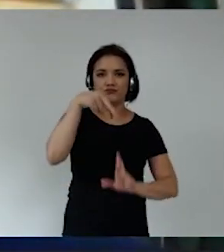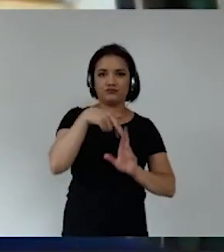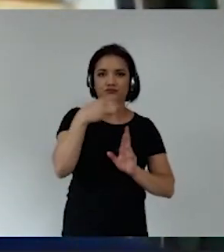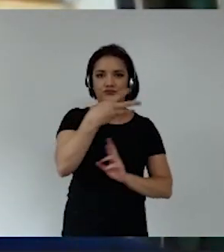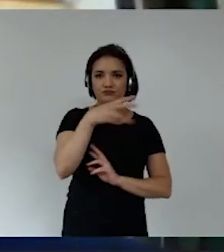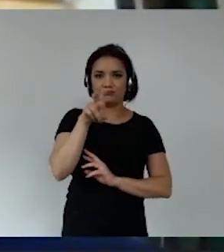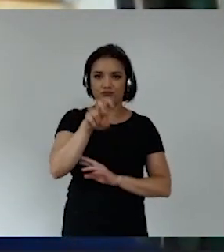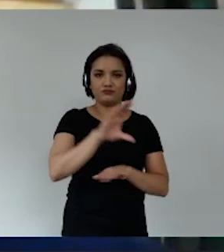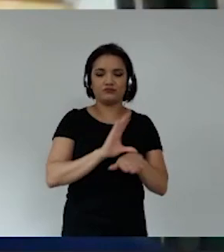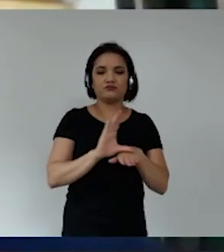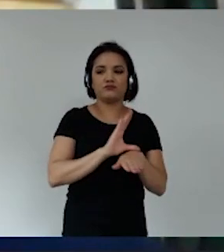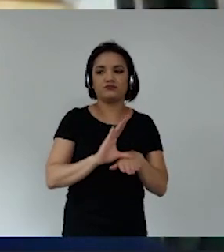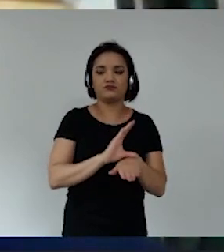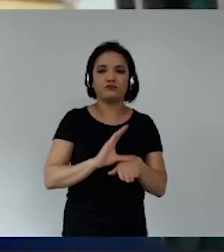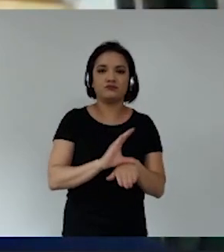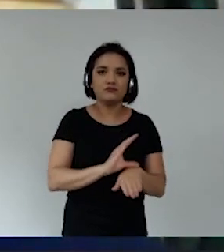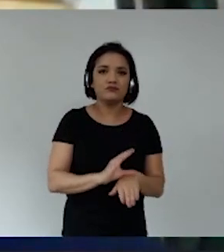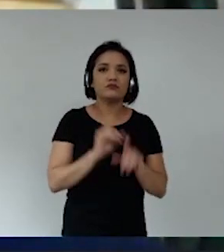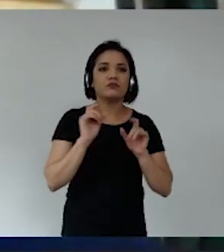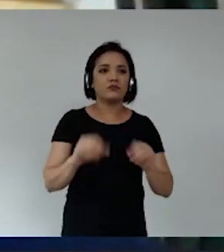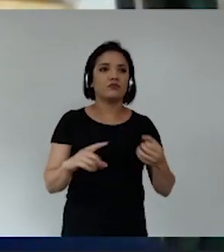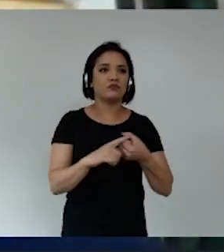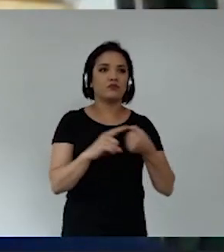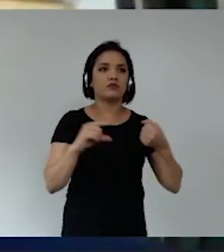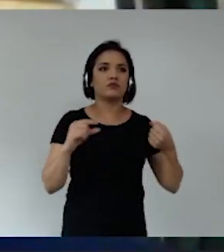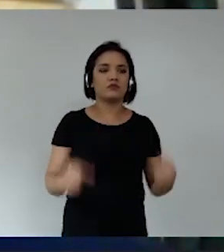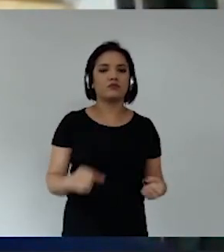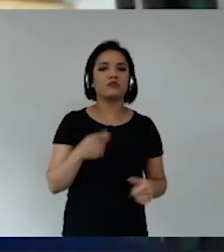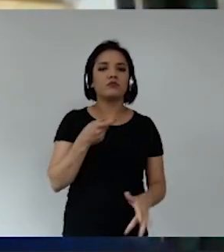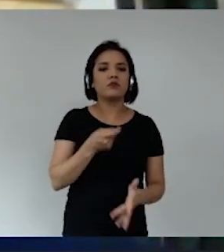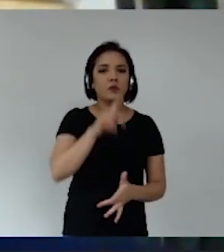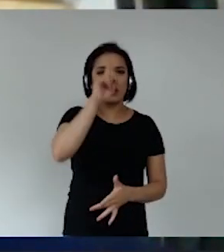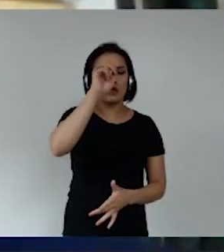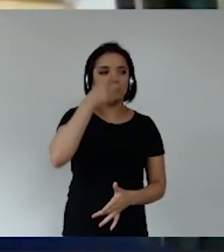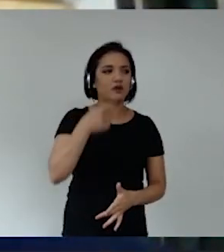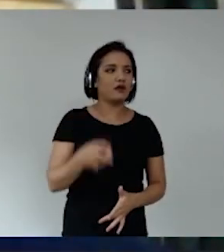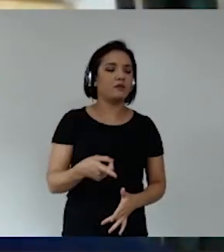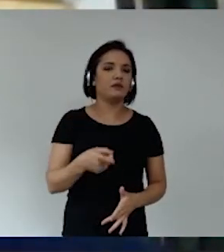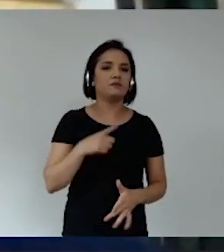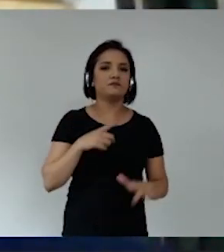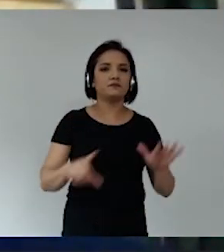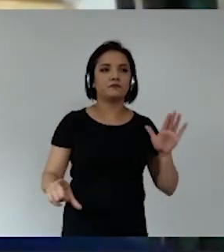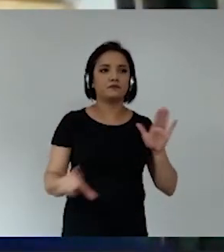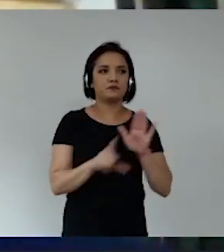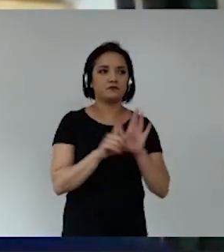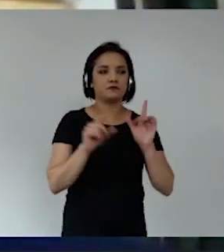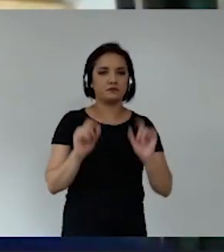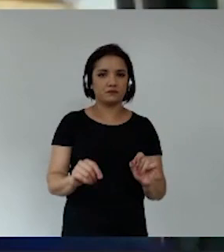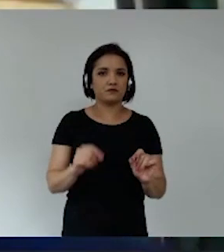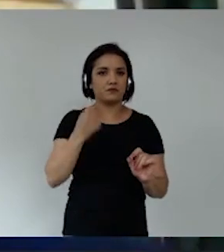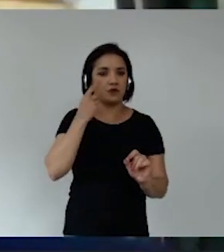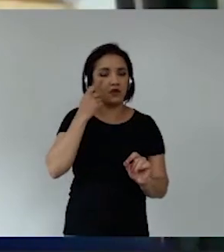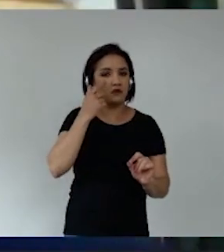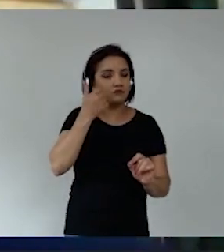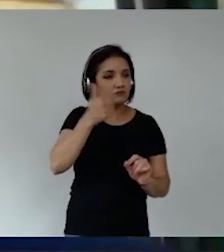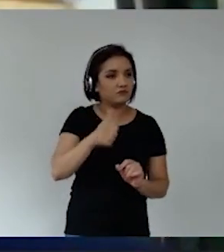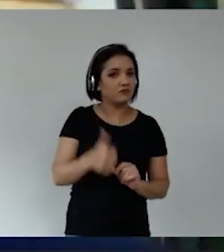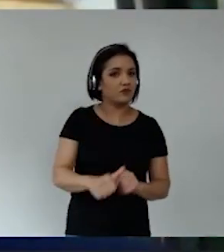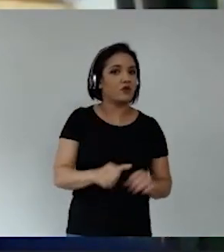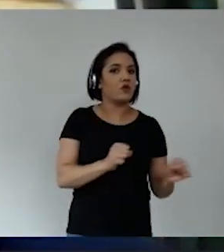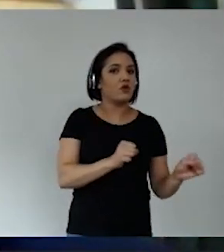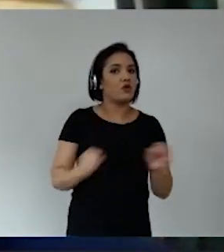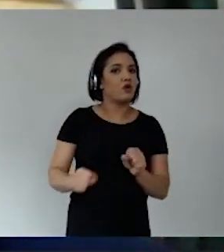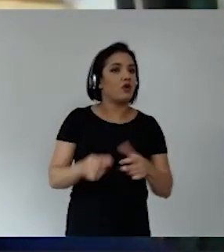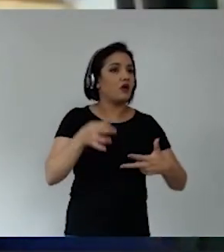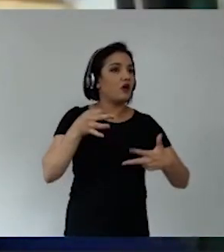da Constituição. Esse artigo estabelece que a lei não excluirá da apreciação do Poder Judiciário lesão ou